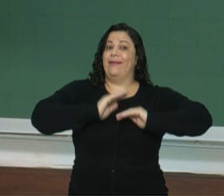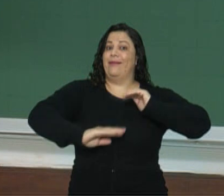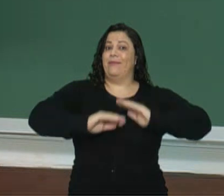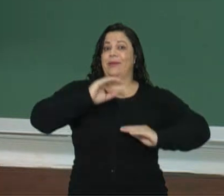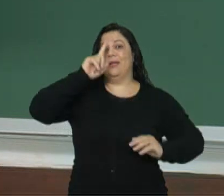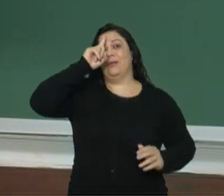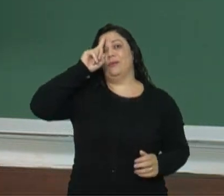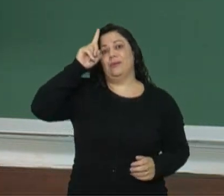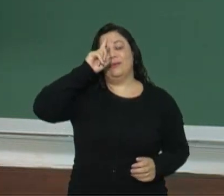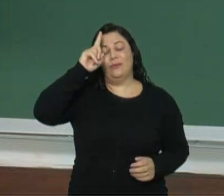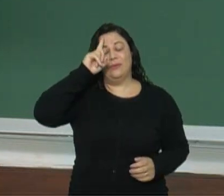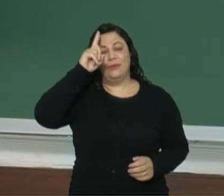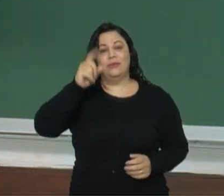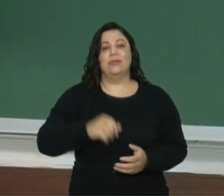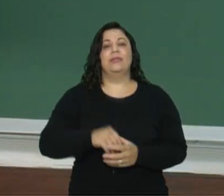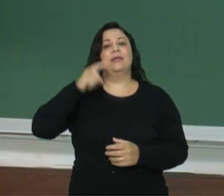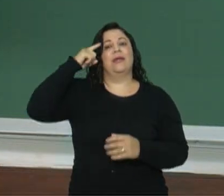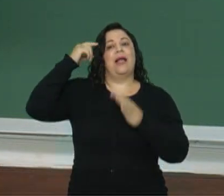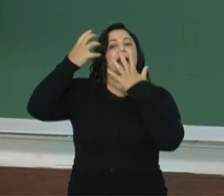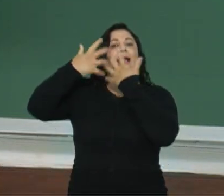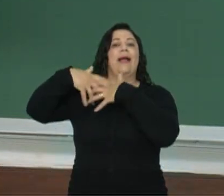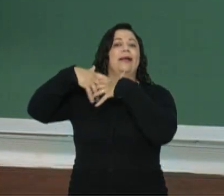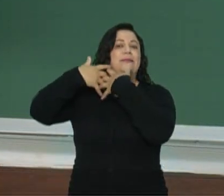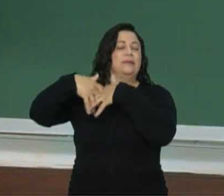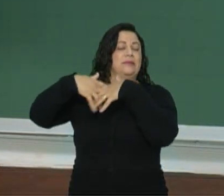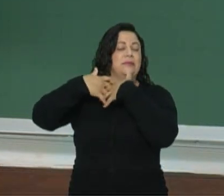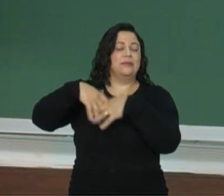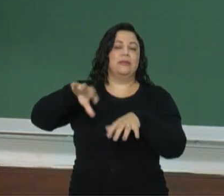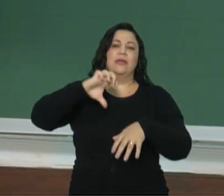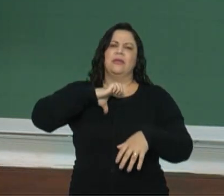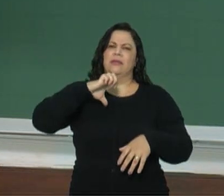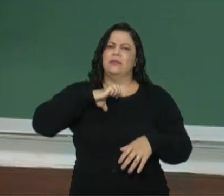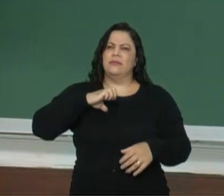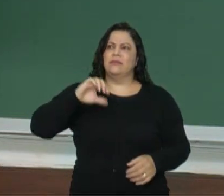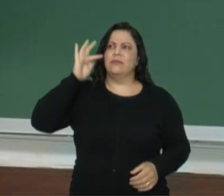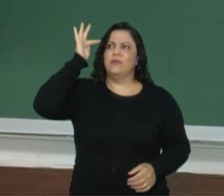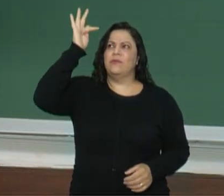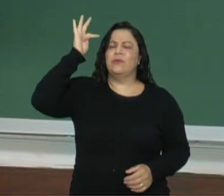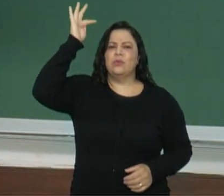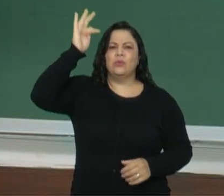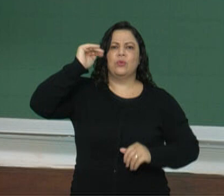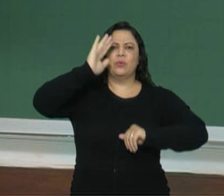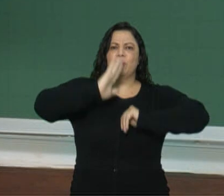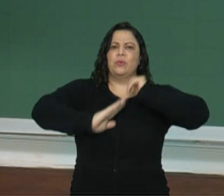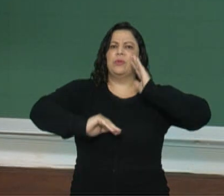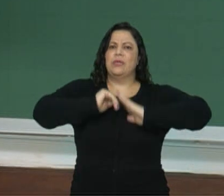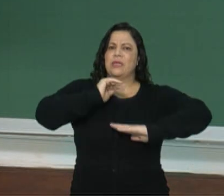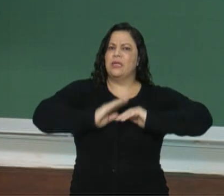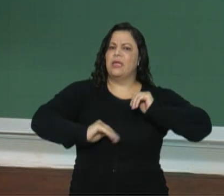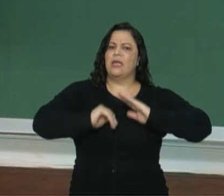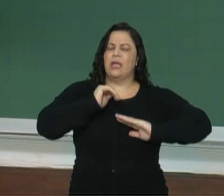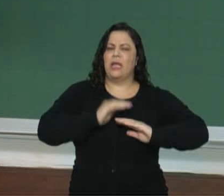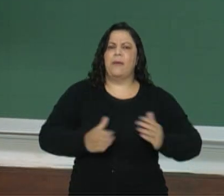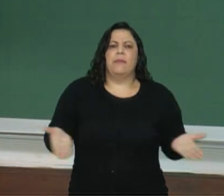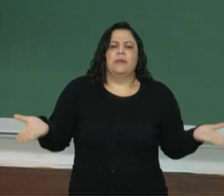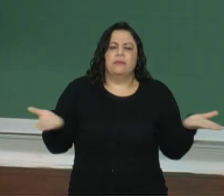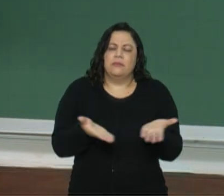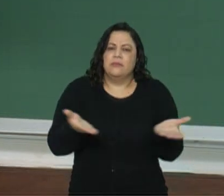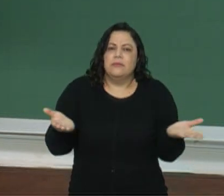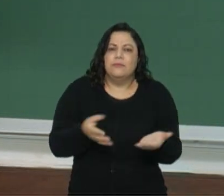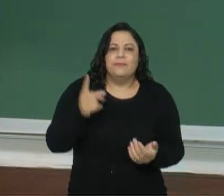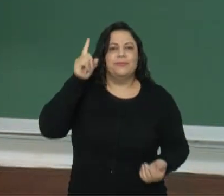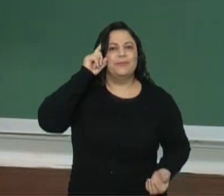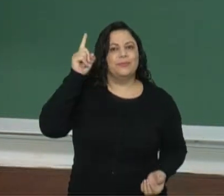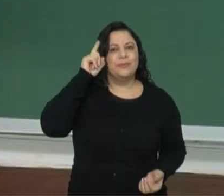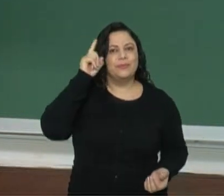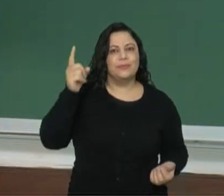ética, ela muitas vezes é chamada de filosofia prática, justamente porque se volta para a nossa realidade, para a nossa atuação diária. Então vamos dar